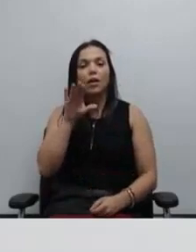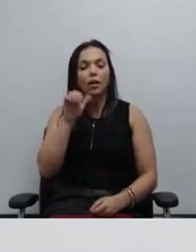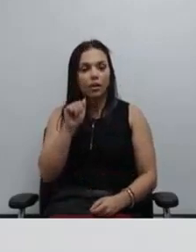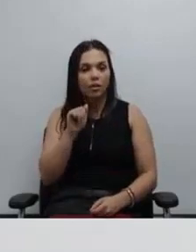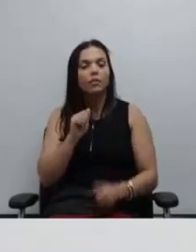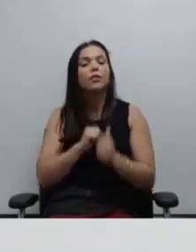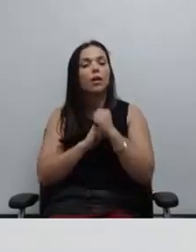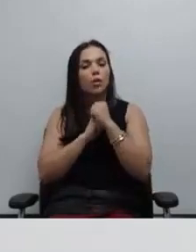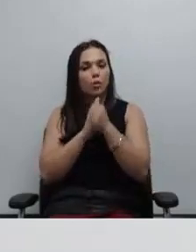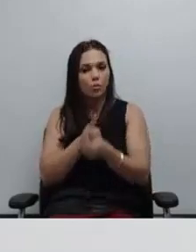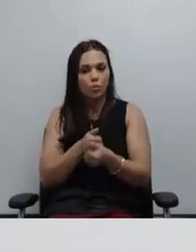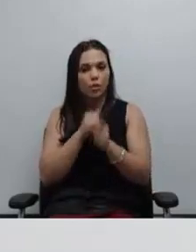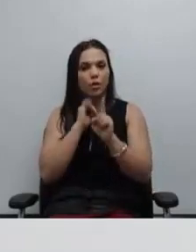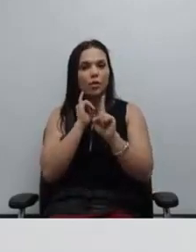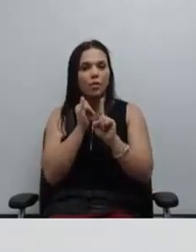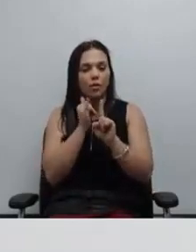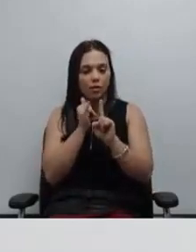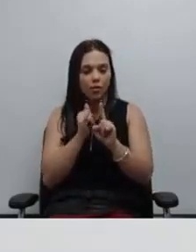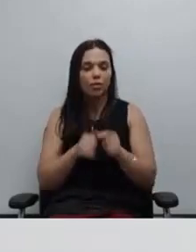Com o relator.